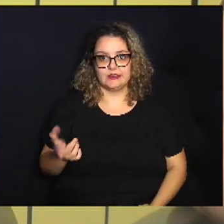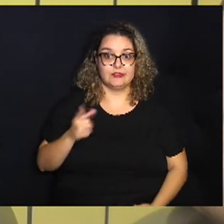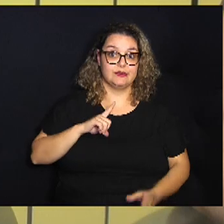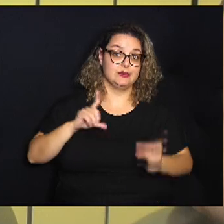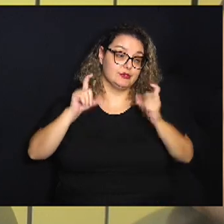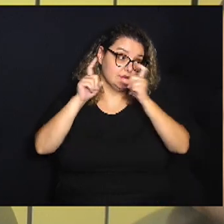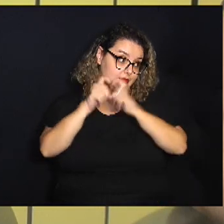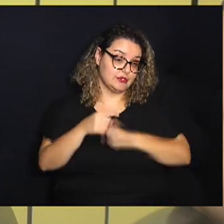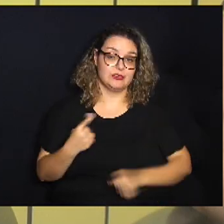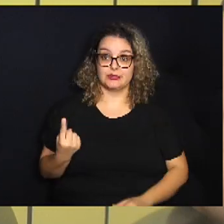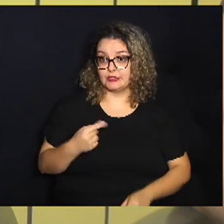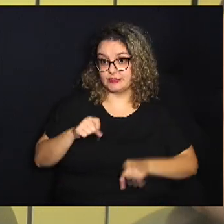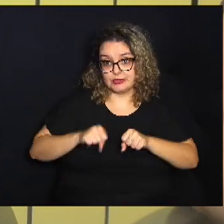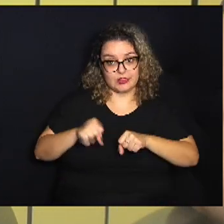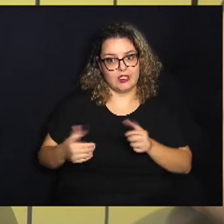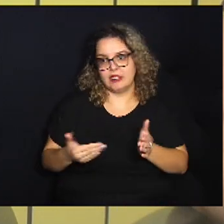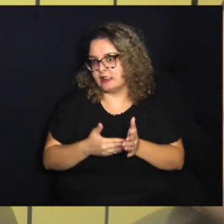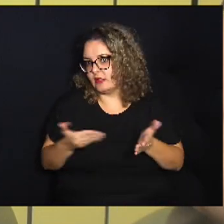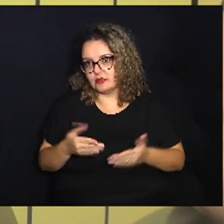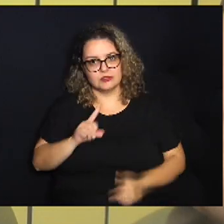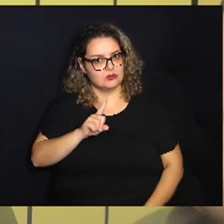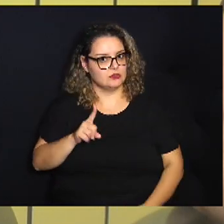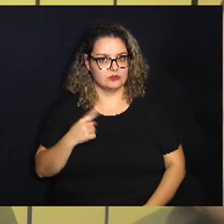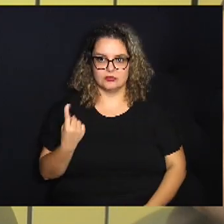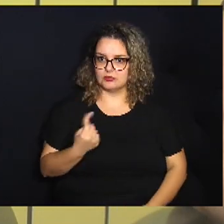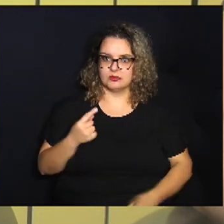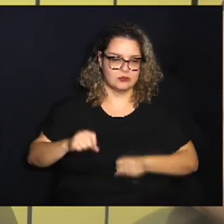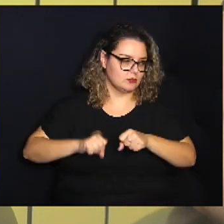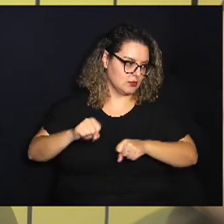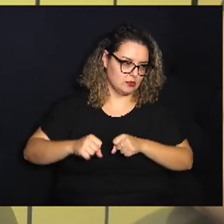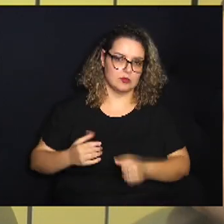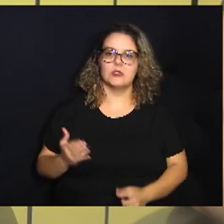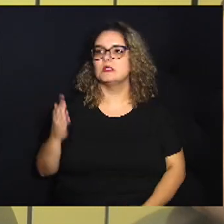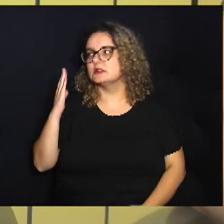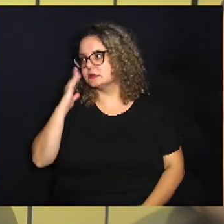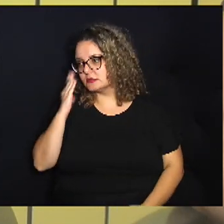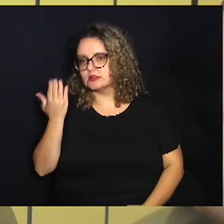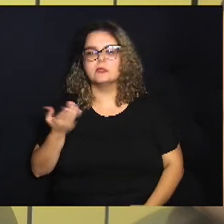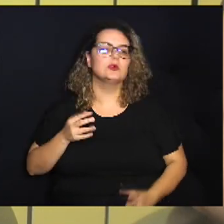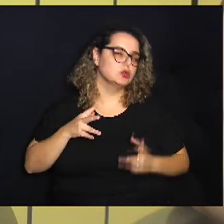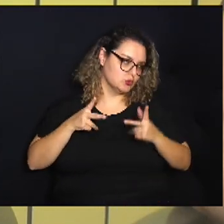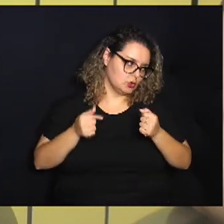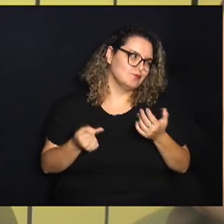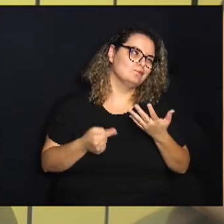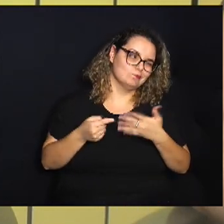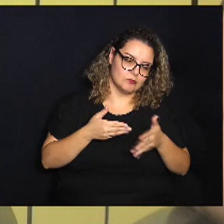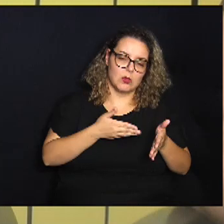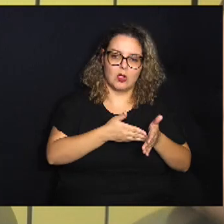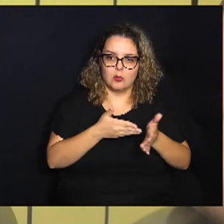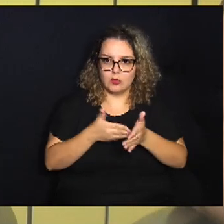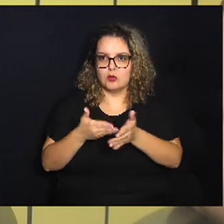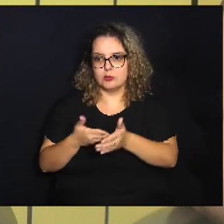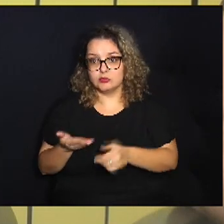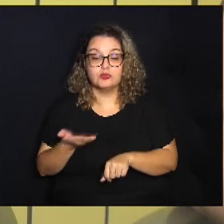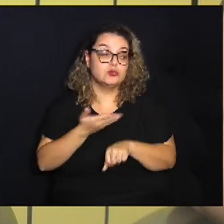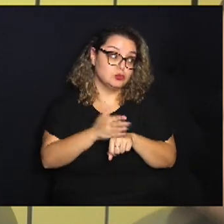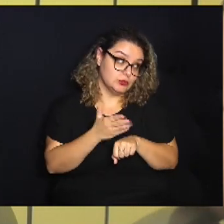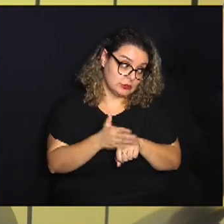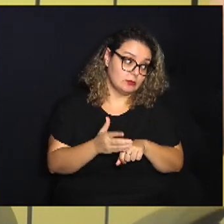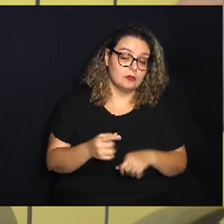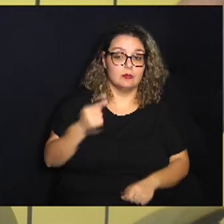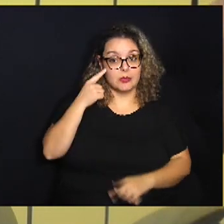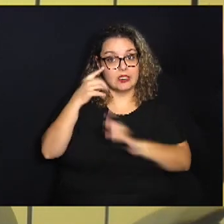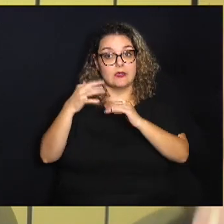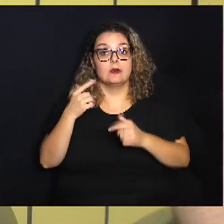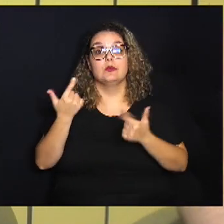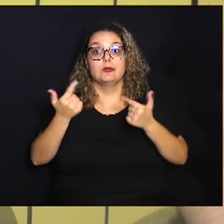de sair sozinha para pedalar. Até hoje, eu não saio sozinha para pedalar. Tá. Então, tem todas essas... Além do treinamento, você tem que pensar